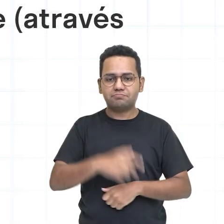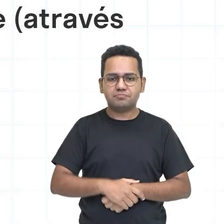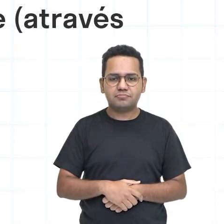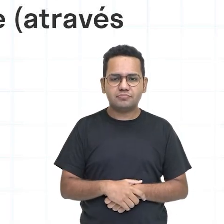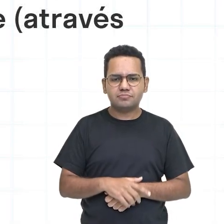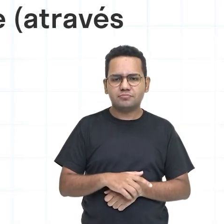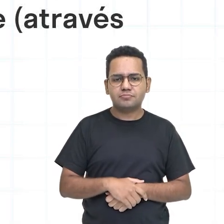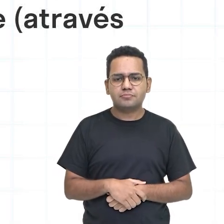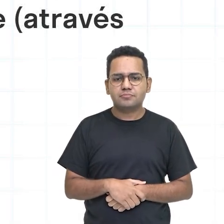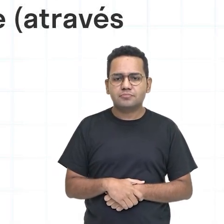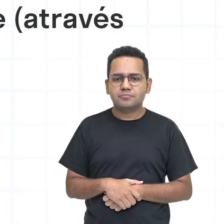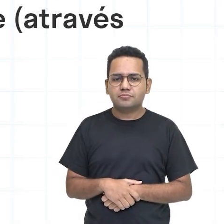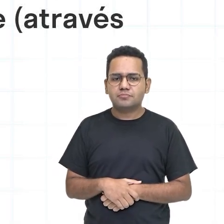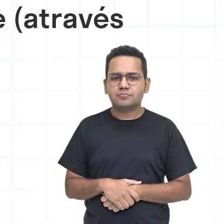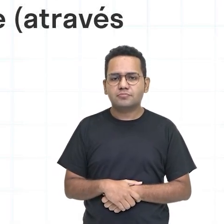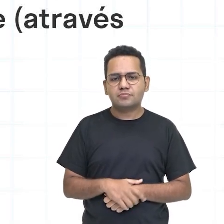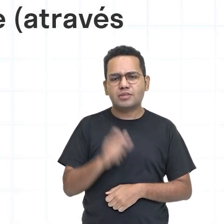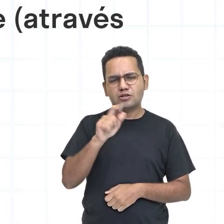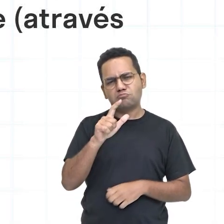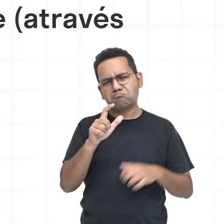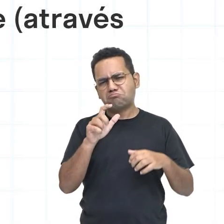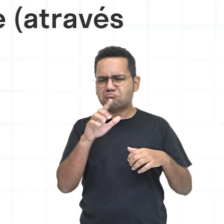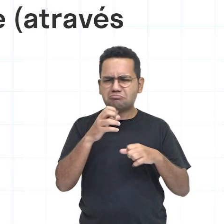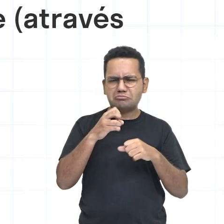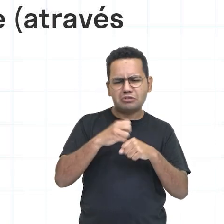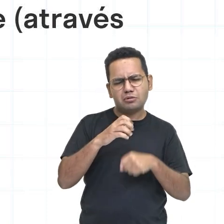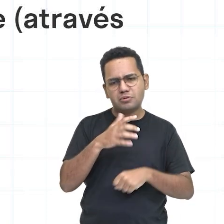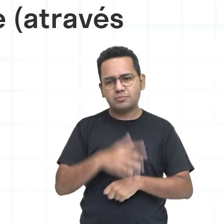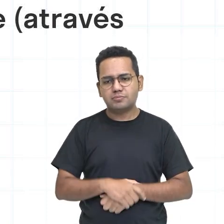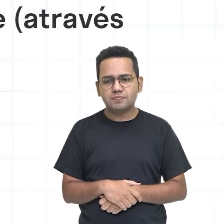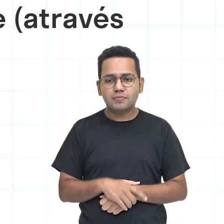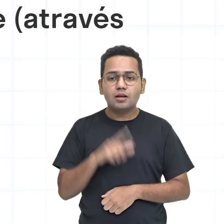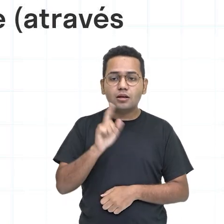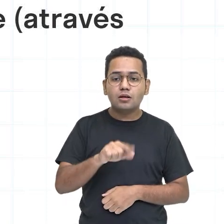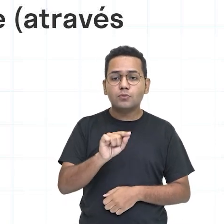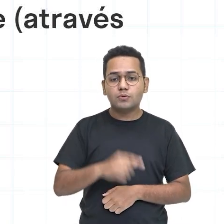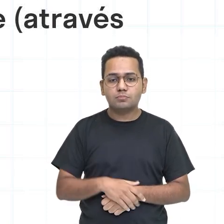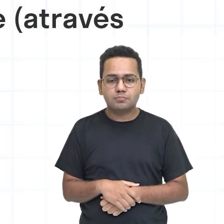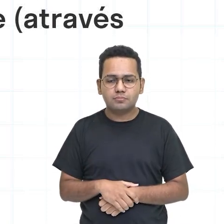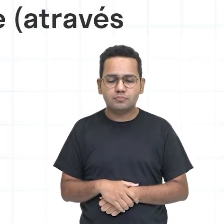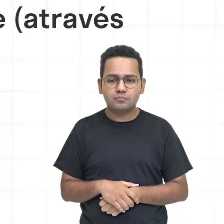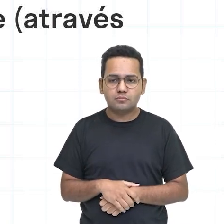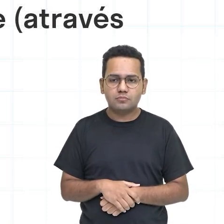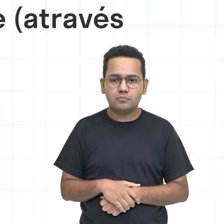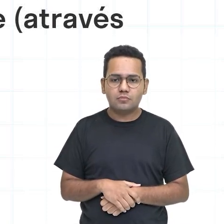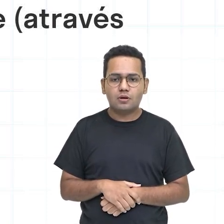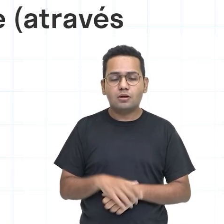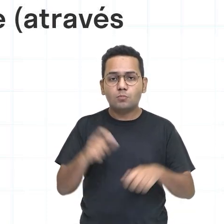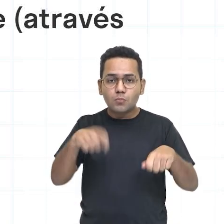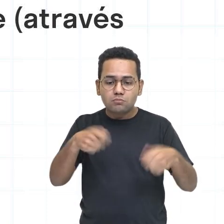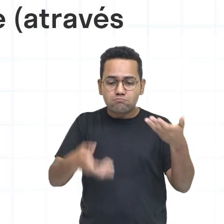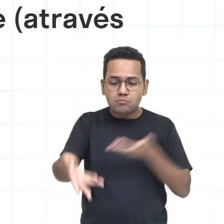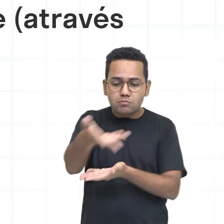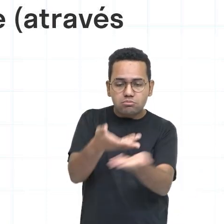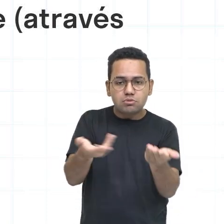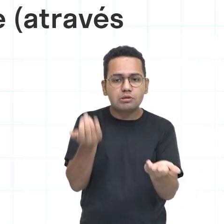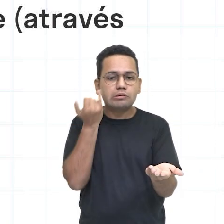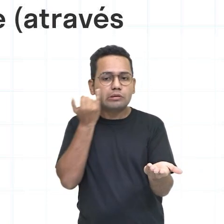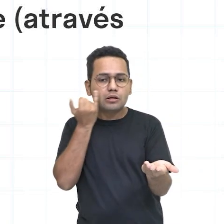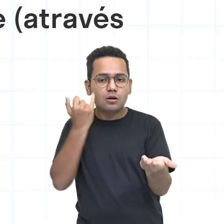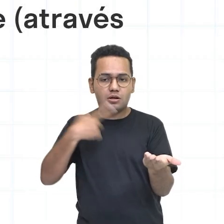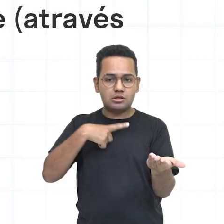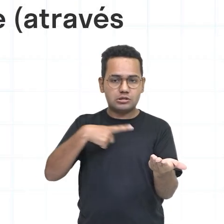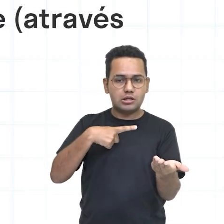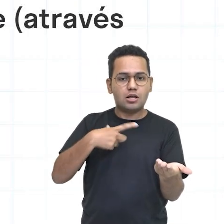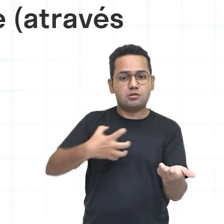Olha só, comunicação é o processo de troca de informações, ideias, sentimentos ou mensagens entre duas ou mais